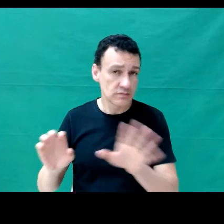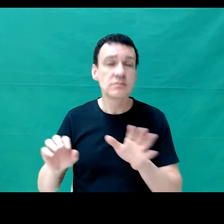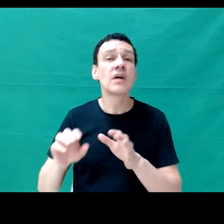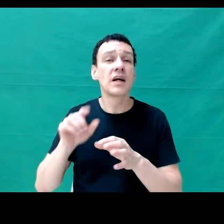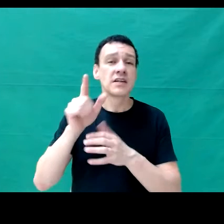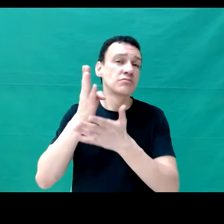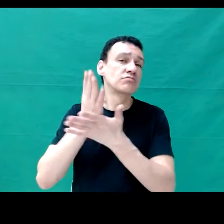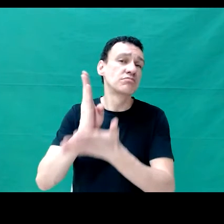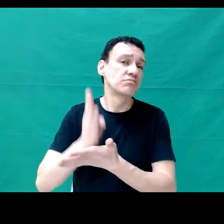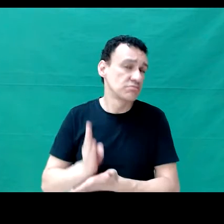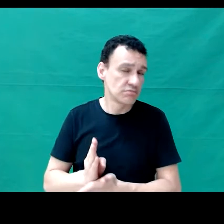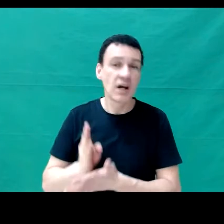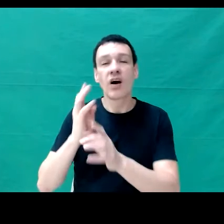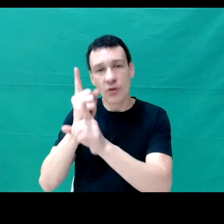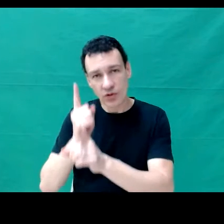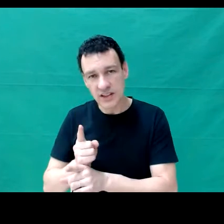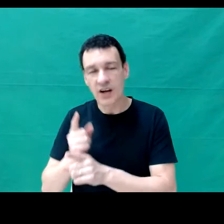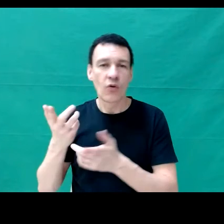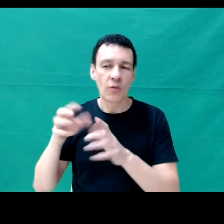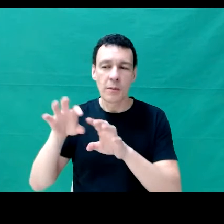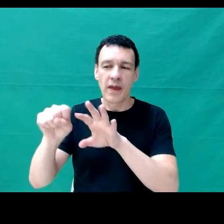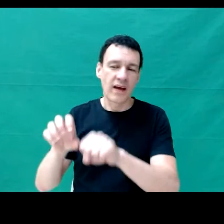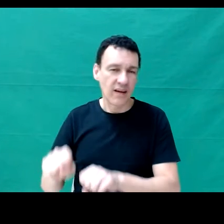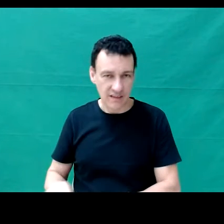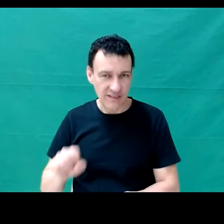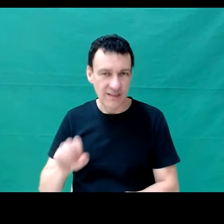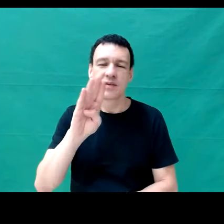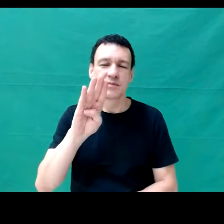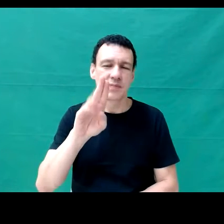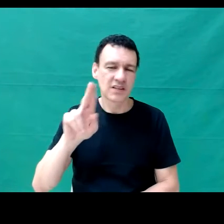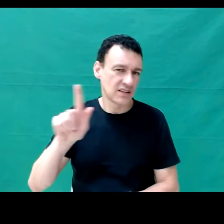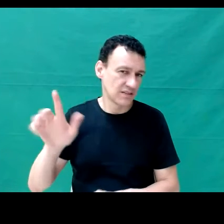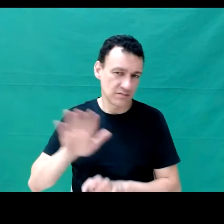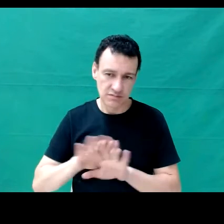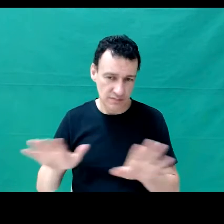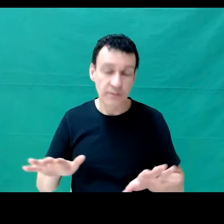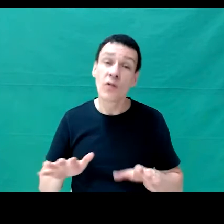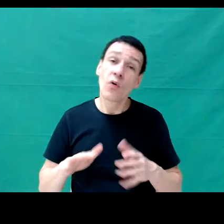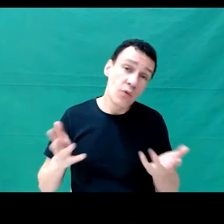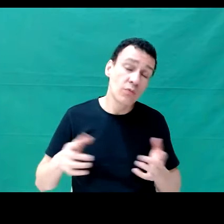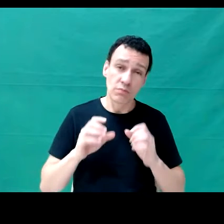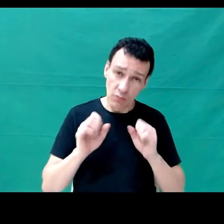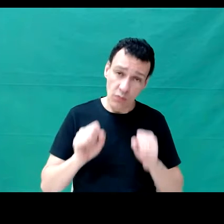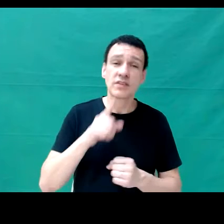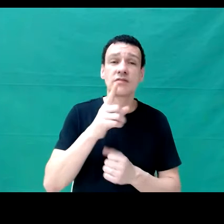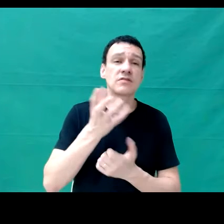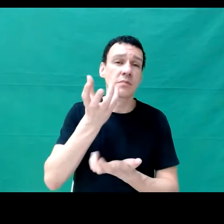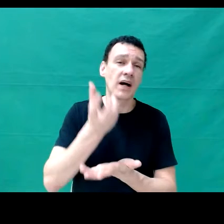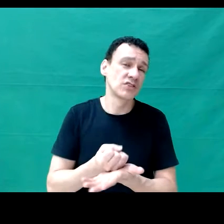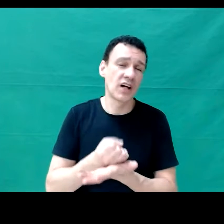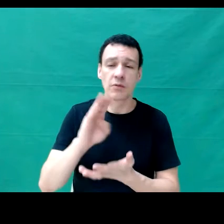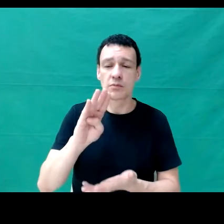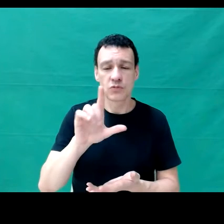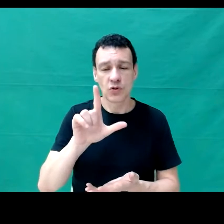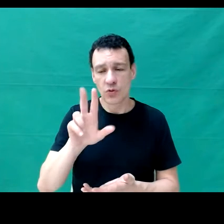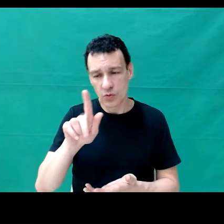lá ou vai exportar os bugs. Ou você pode instalar um plug também, né, que você